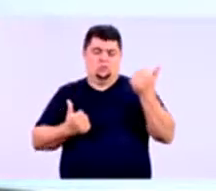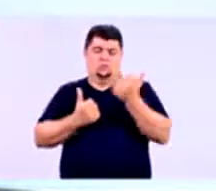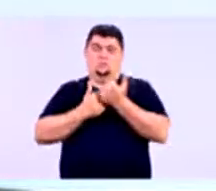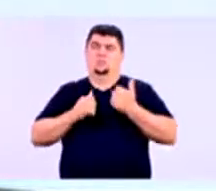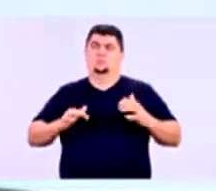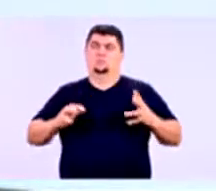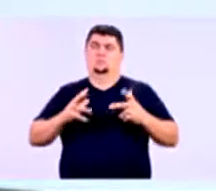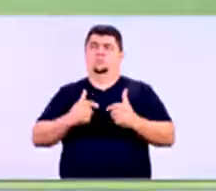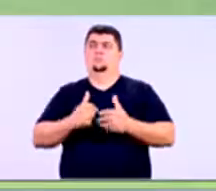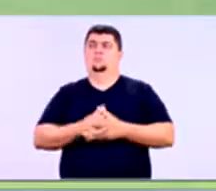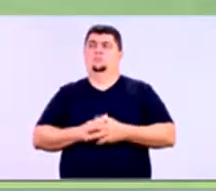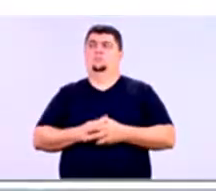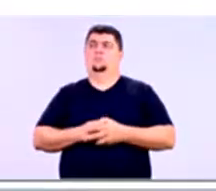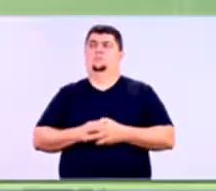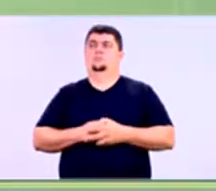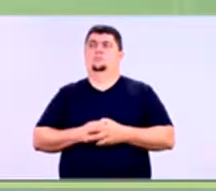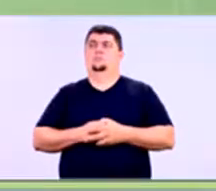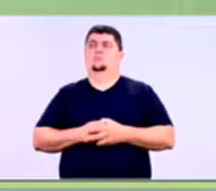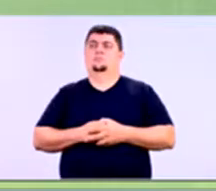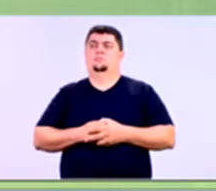expressão.